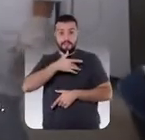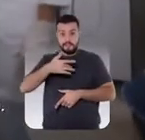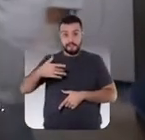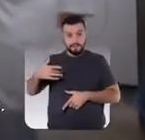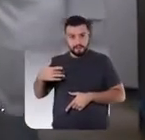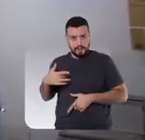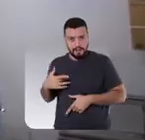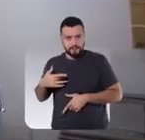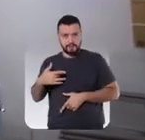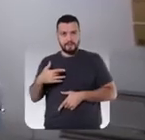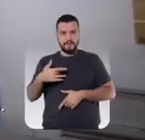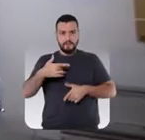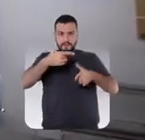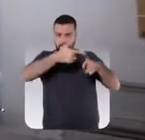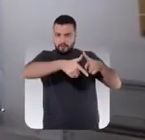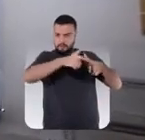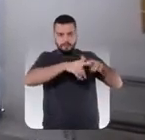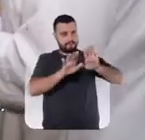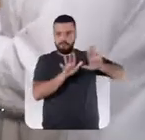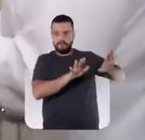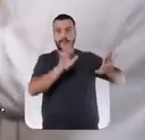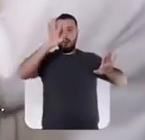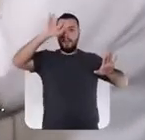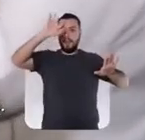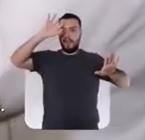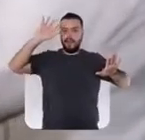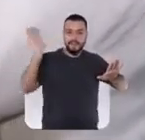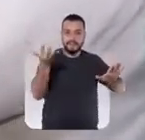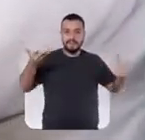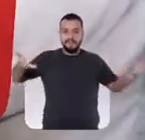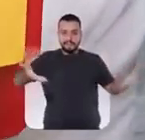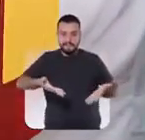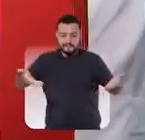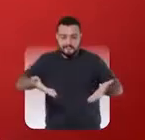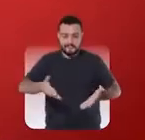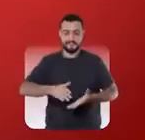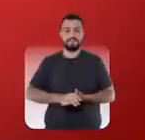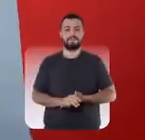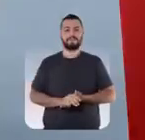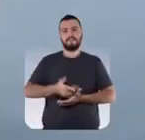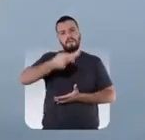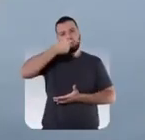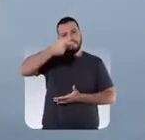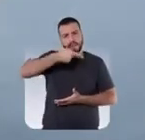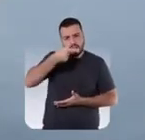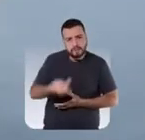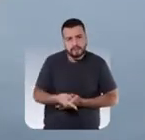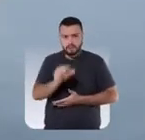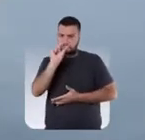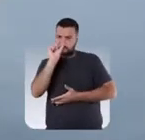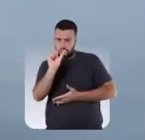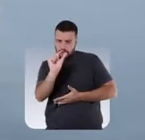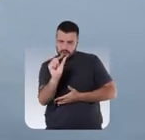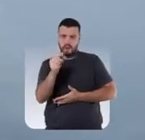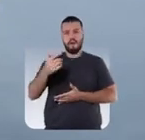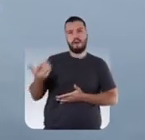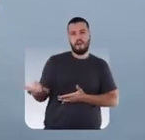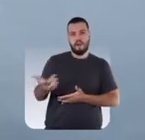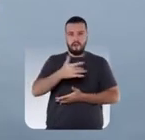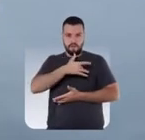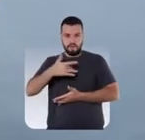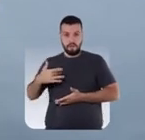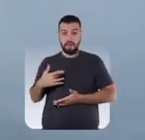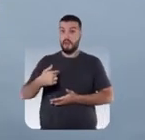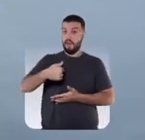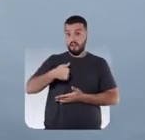deixa de ser um grande problema e caminha para a sua solução. Vamos falar um pouco hoje sobre saúde.